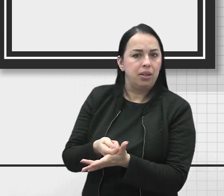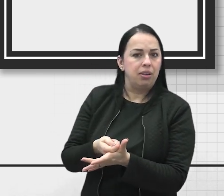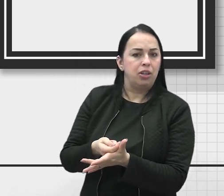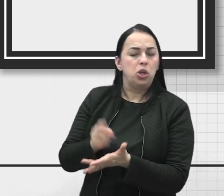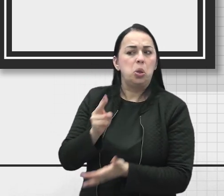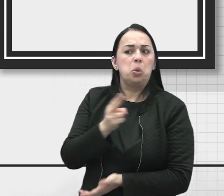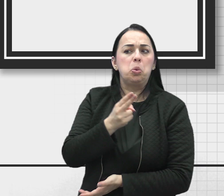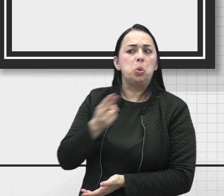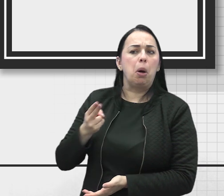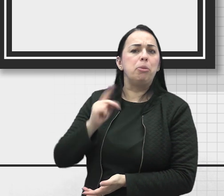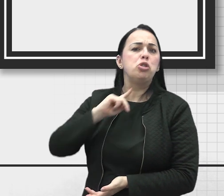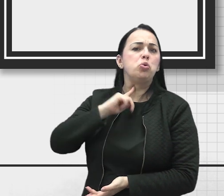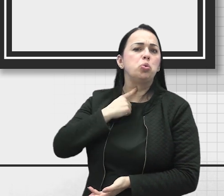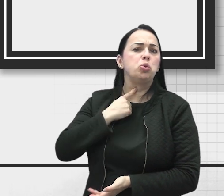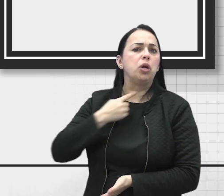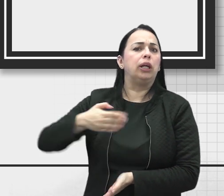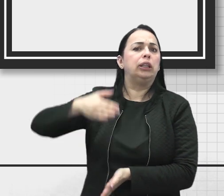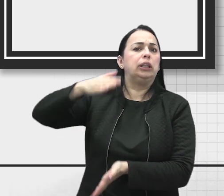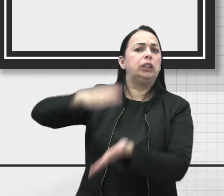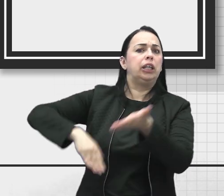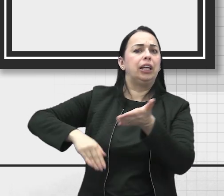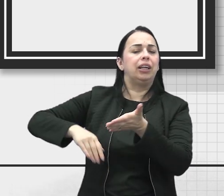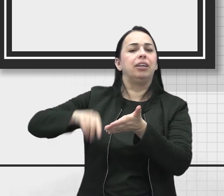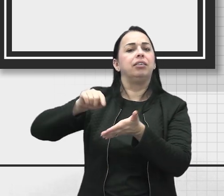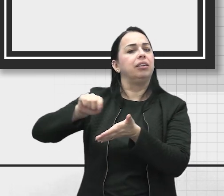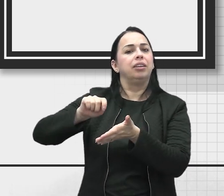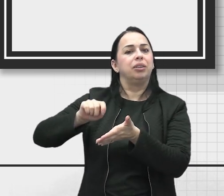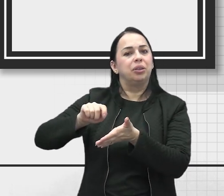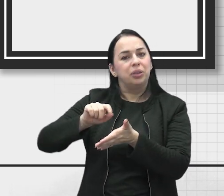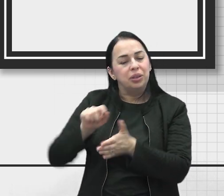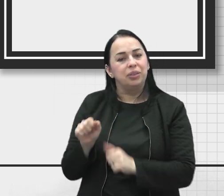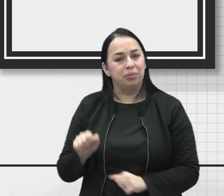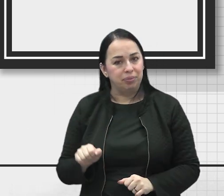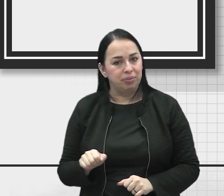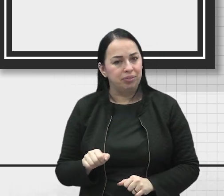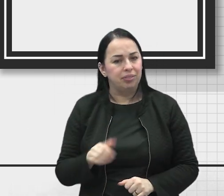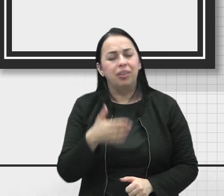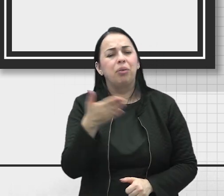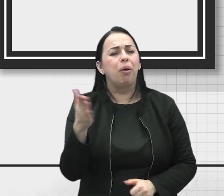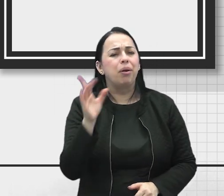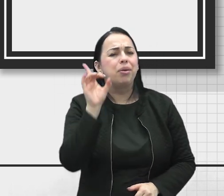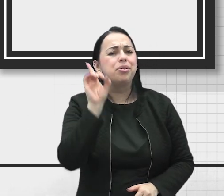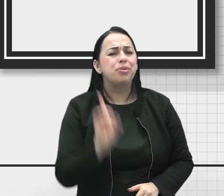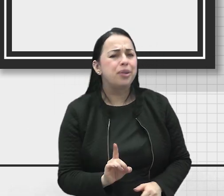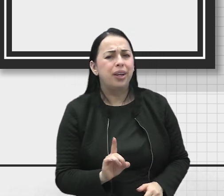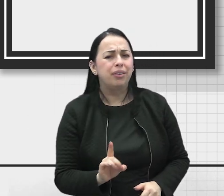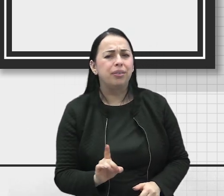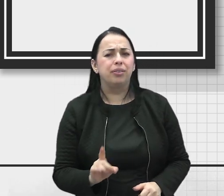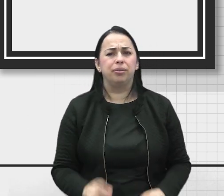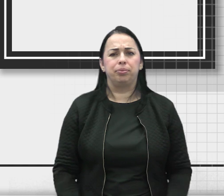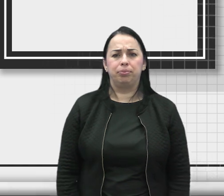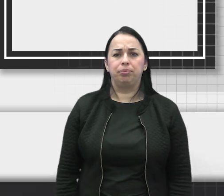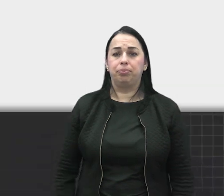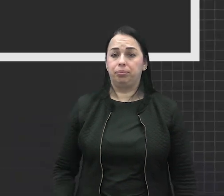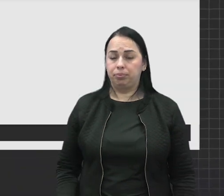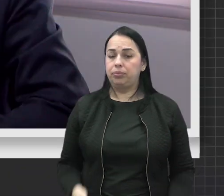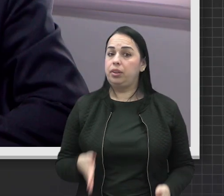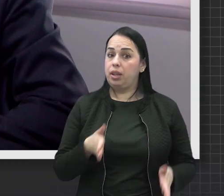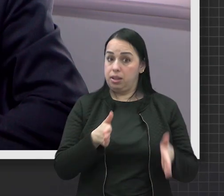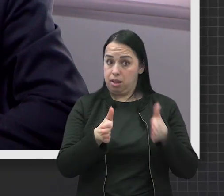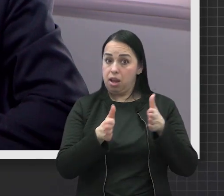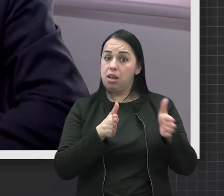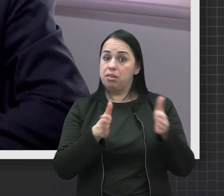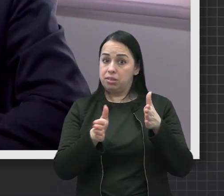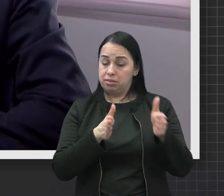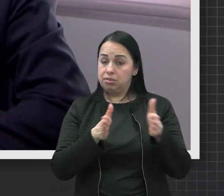quanto tempo o nome deve ser retirado do SPC Serasa? E aí, qual é o seu direito?